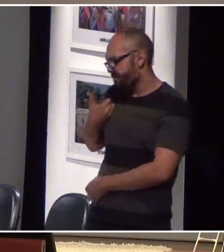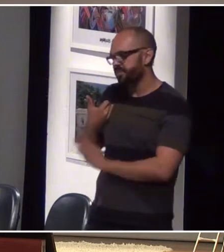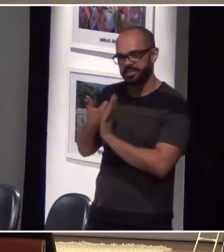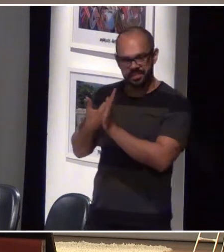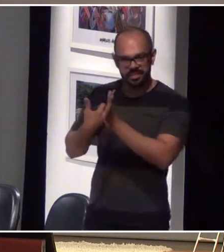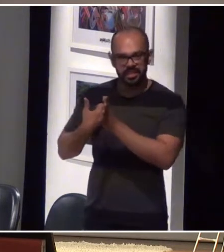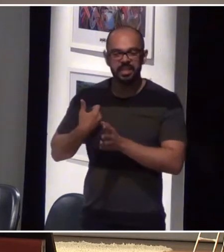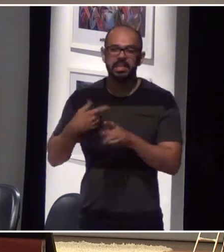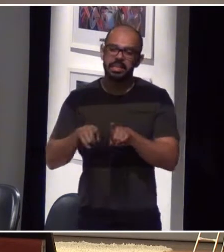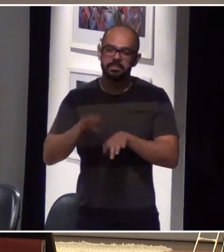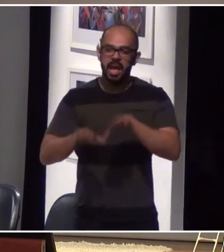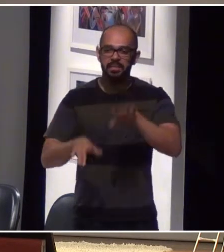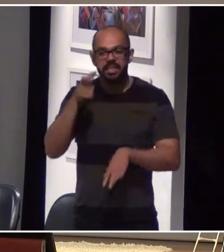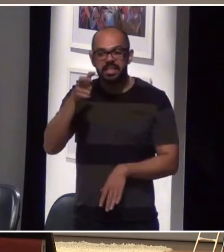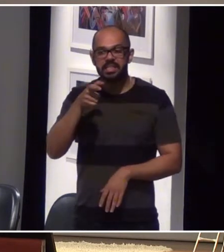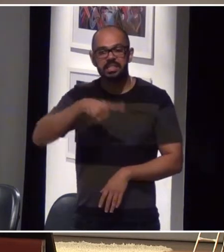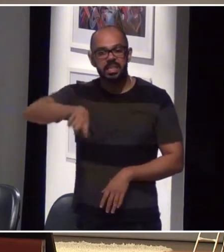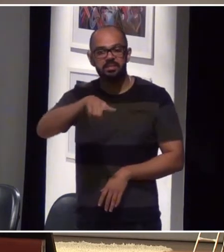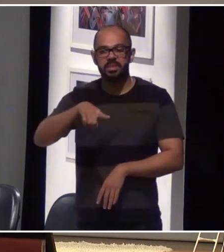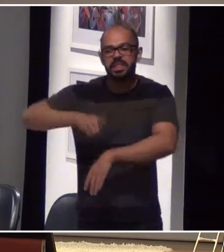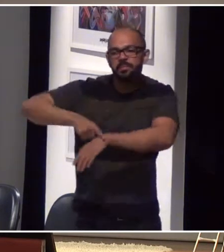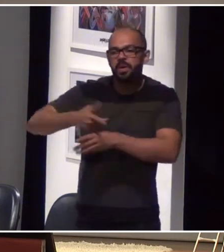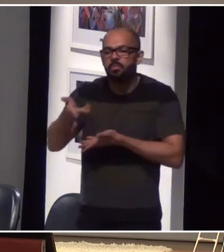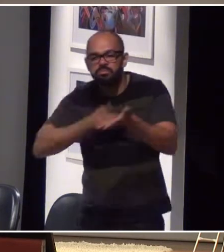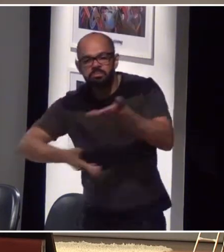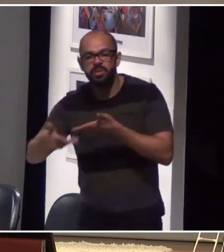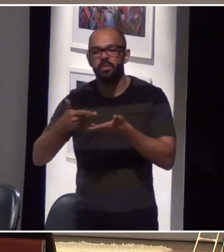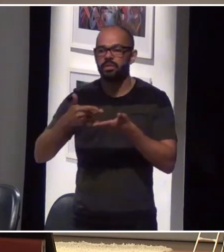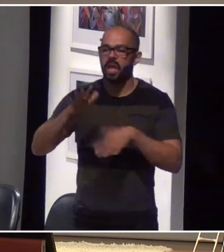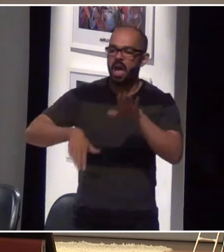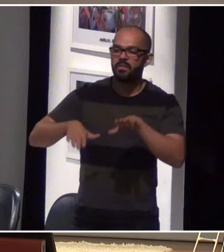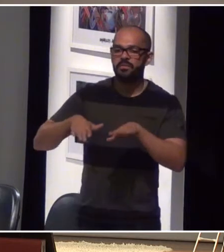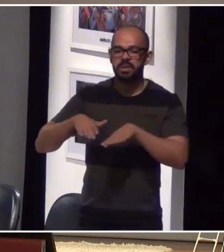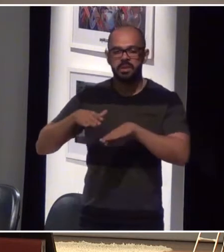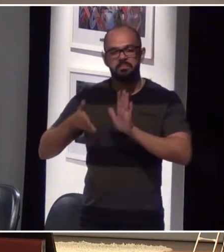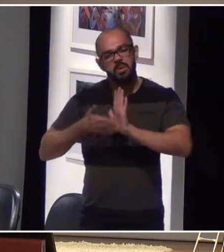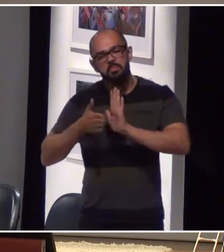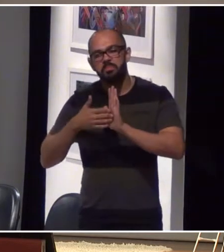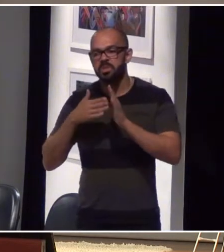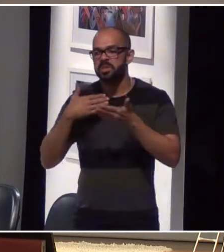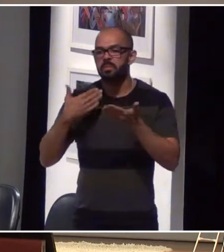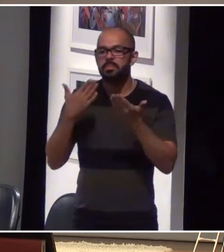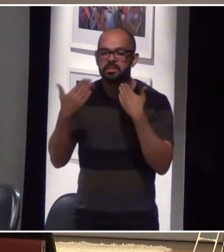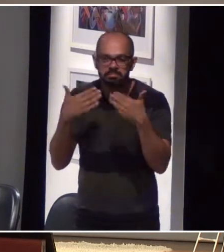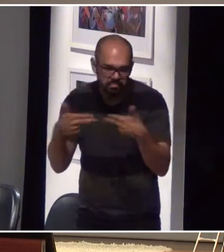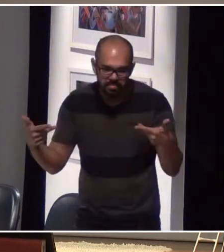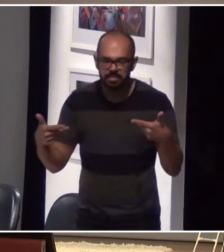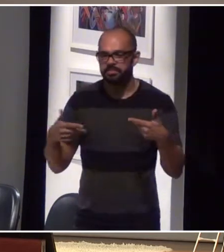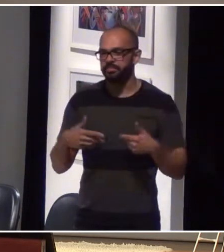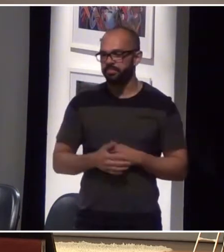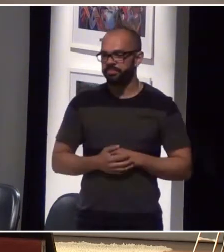né, talvez seja interessante que a gente tenha um tempo para conversar, e parece que tem a proposta de uma roda de conversa também, né?